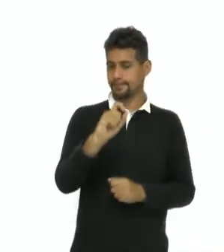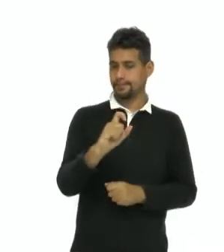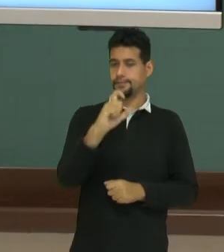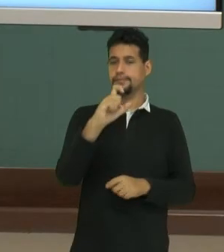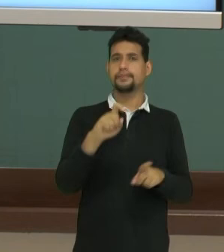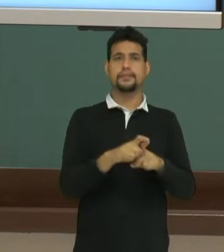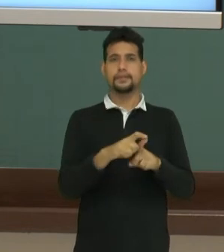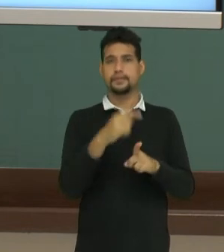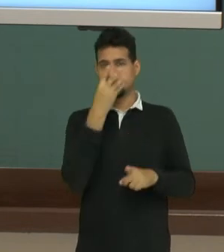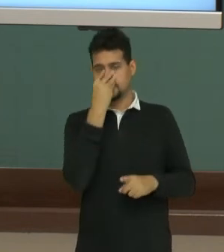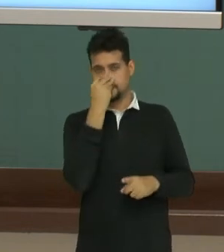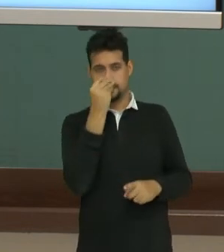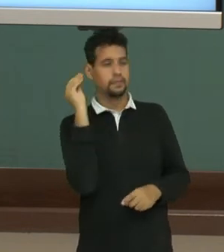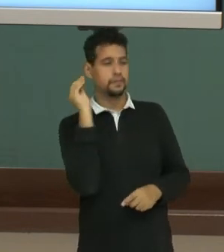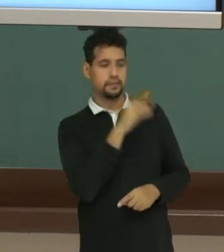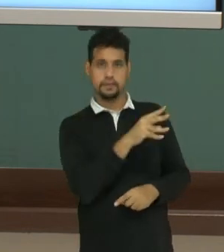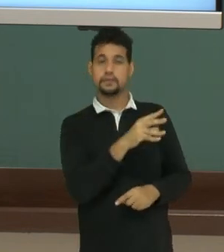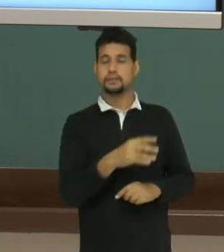para descartá-la.